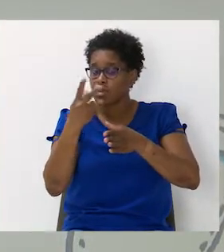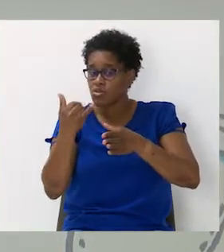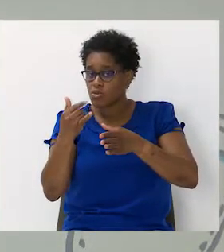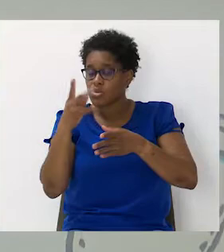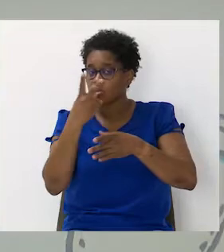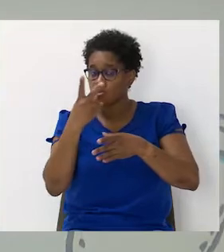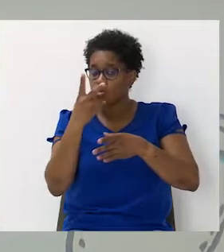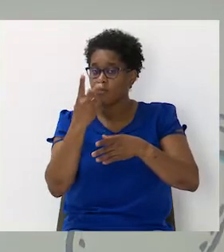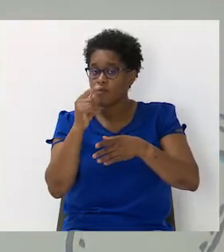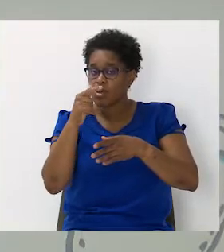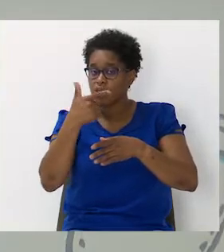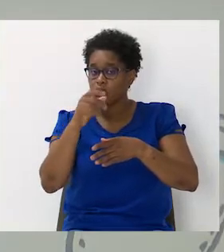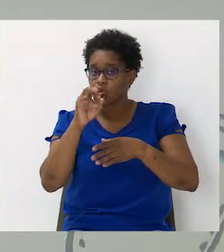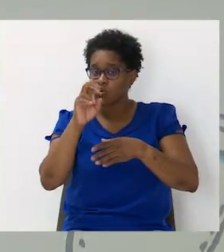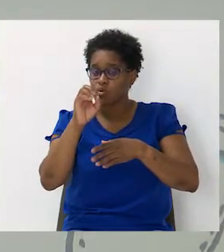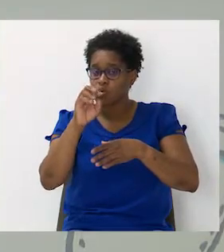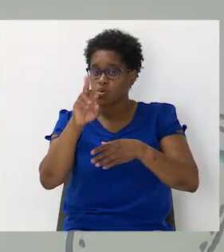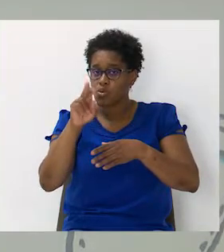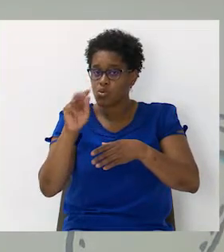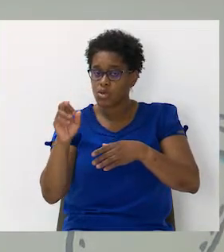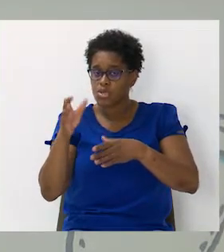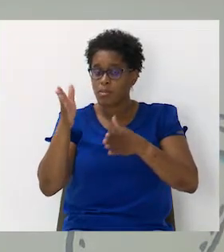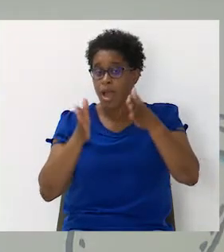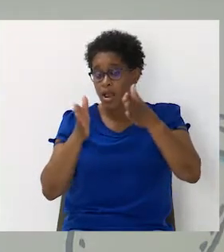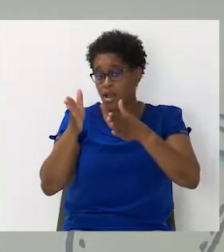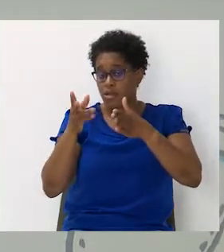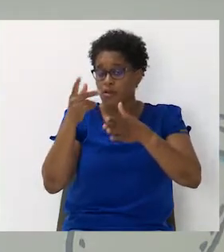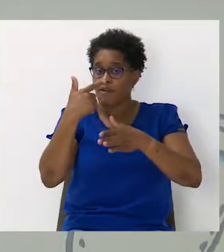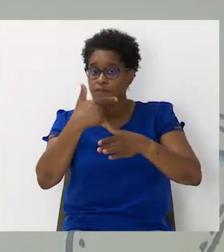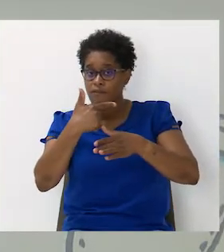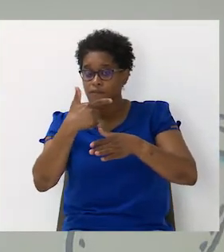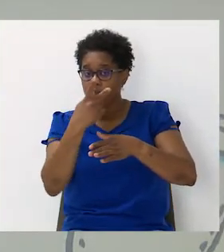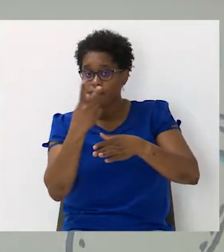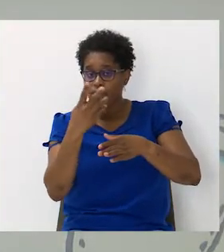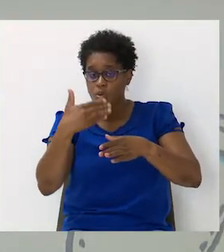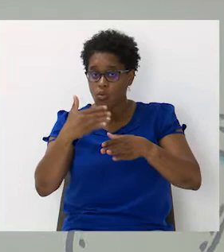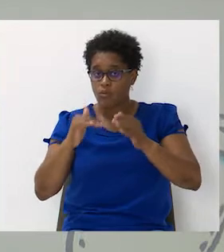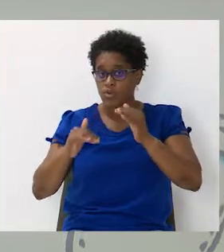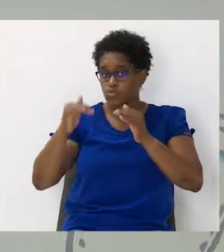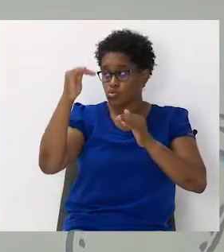vetores paralelos. Depois, V1 vai subindo até aqui.